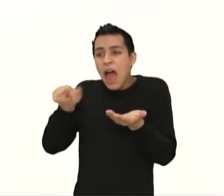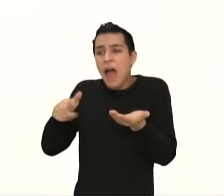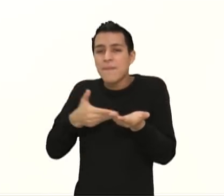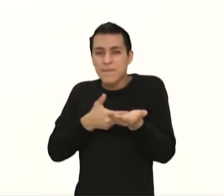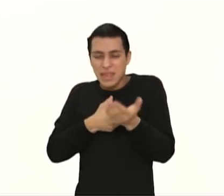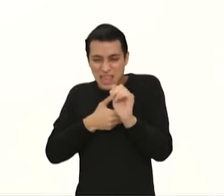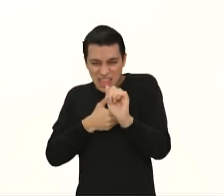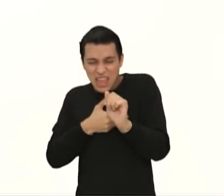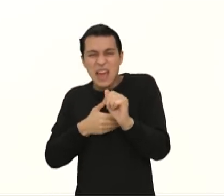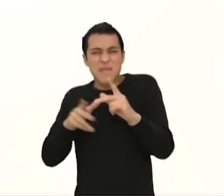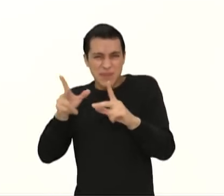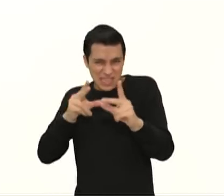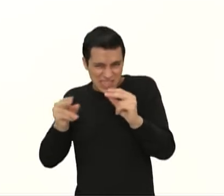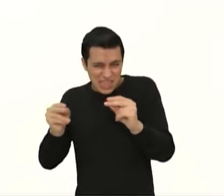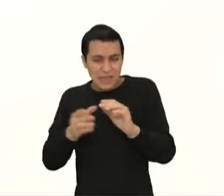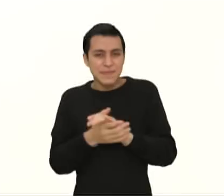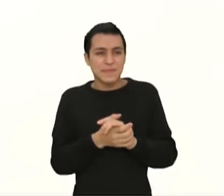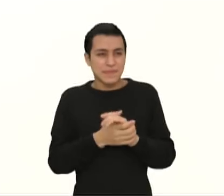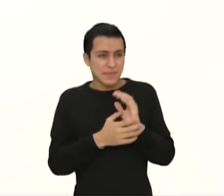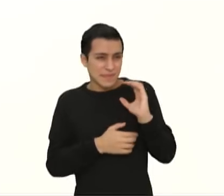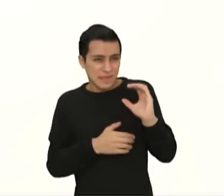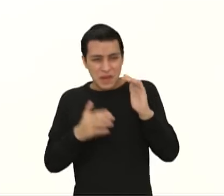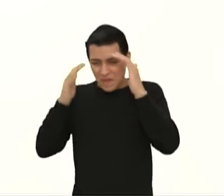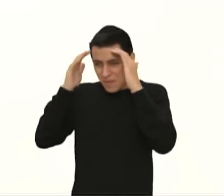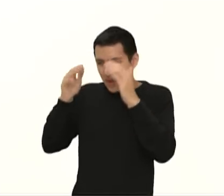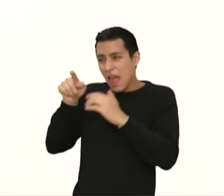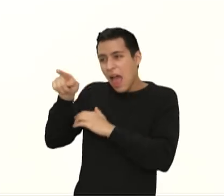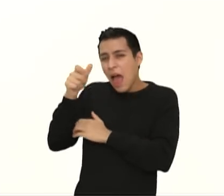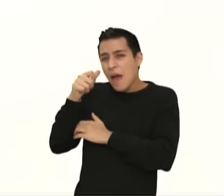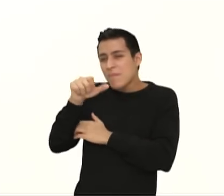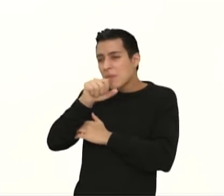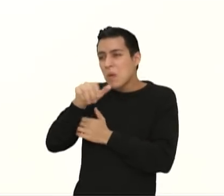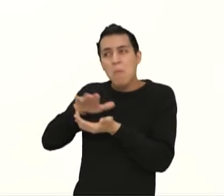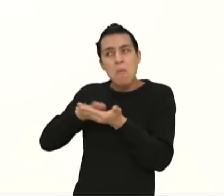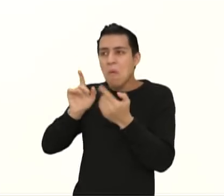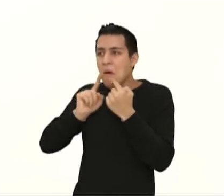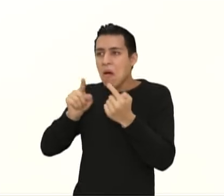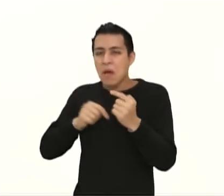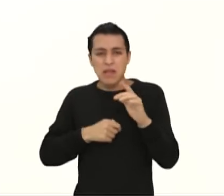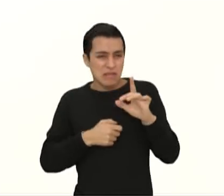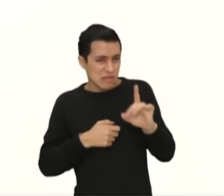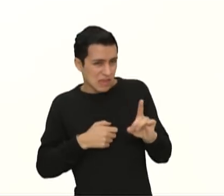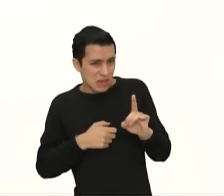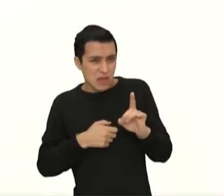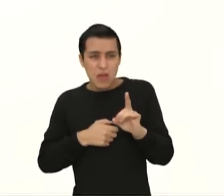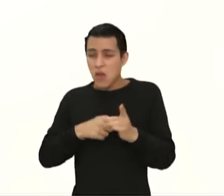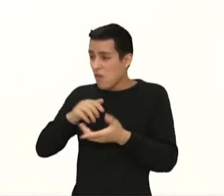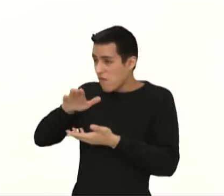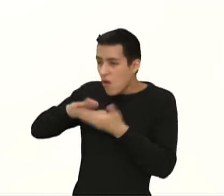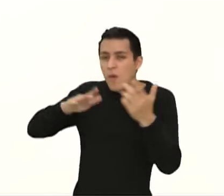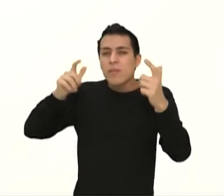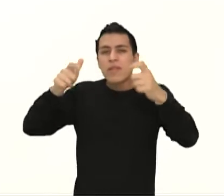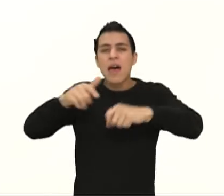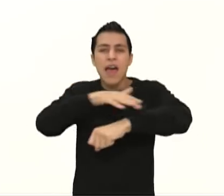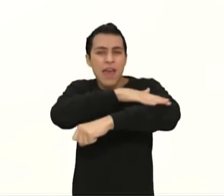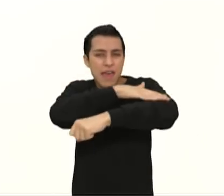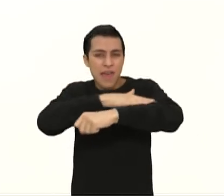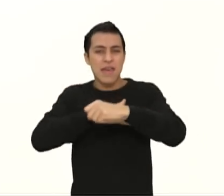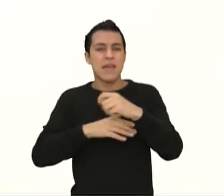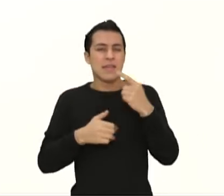presente. Letra C. Obedeceu à mãe sem reclamar. Letra D. Fomos à praça.